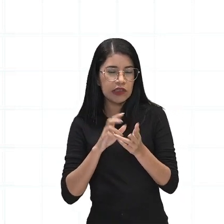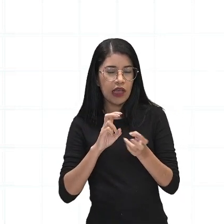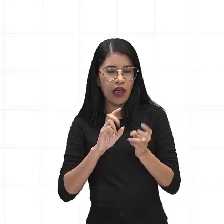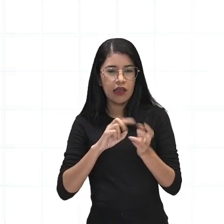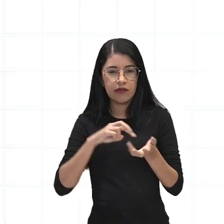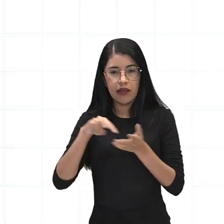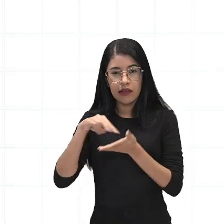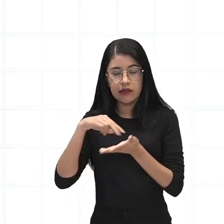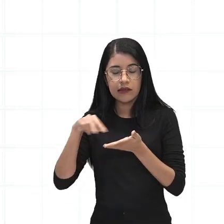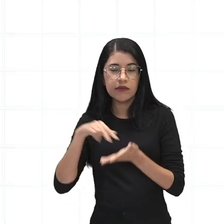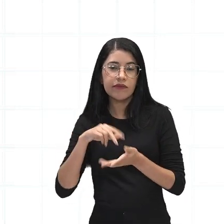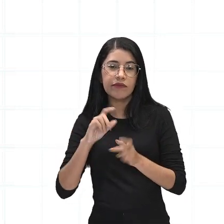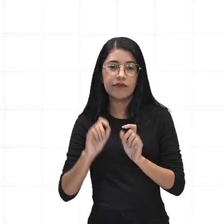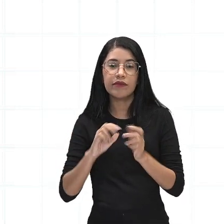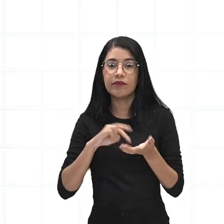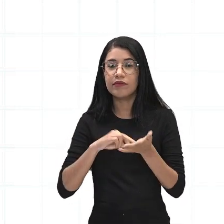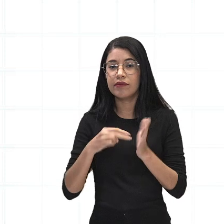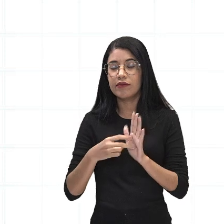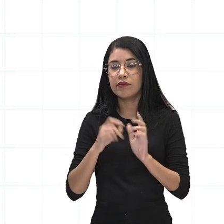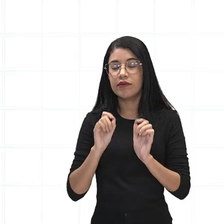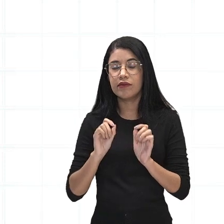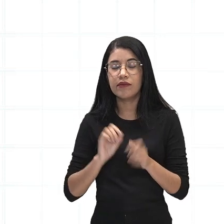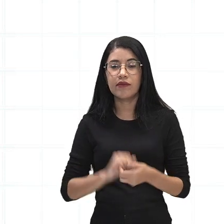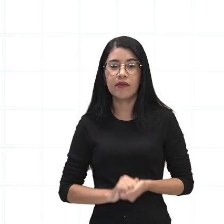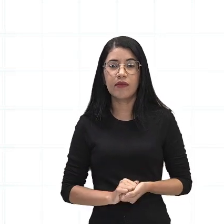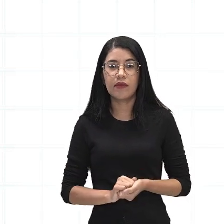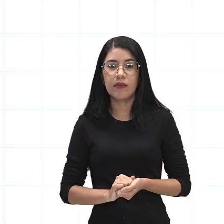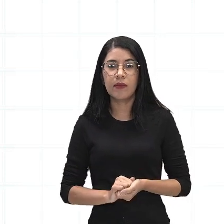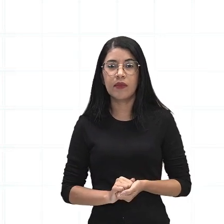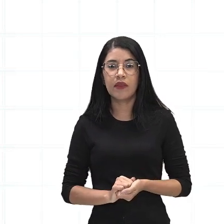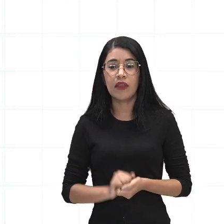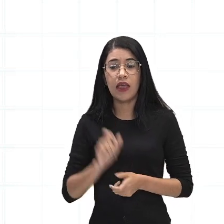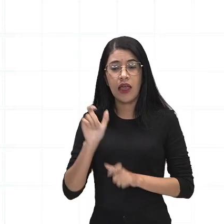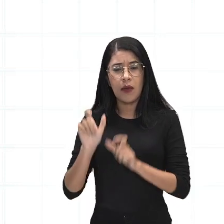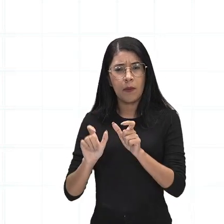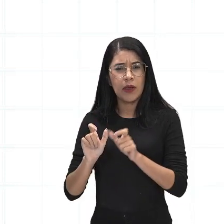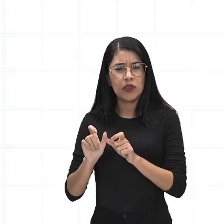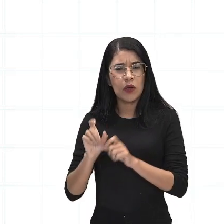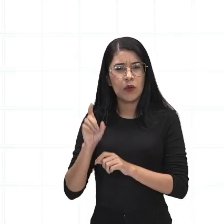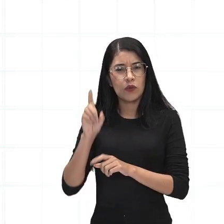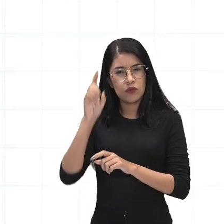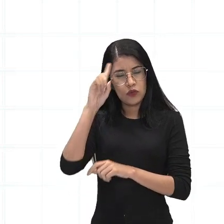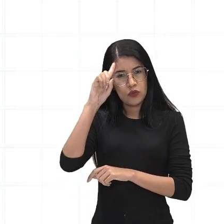Que a capoeira, quando os senhorios da fazenda